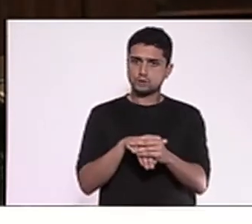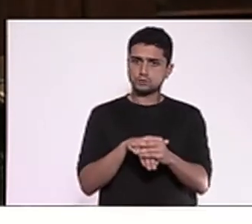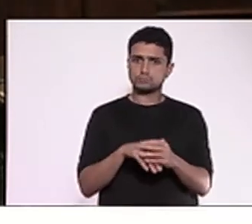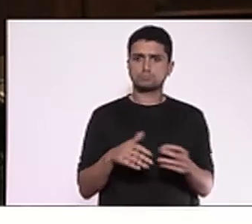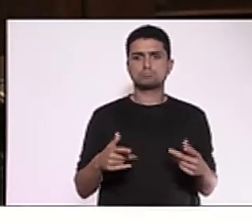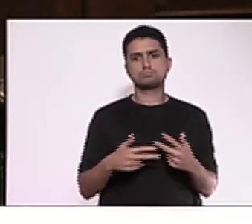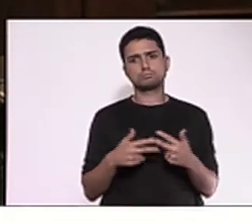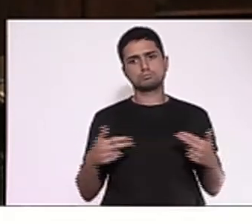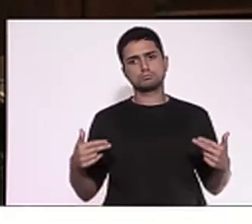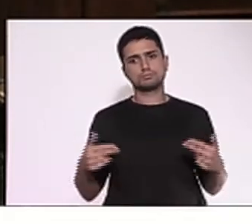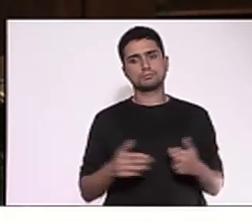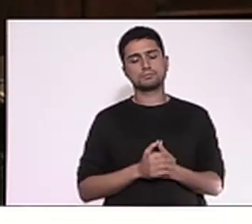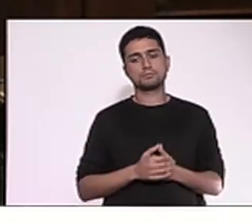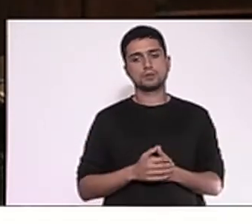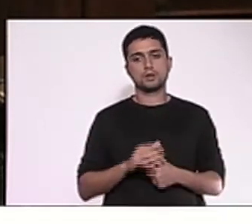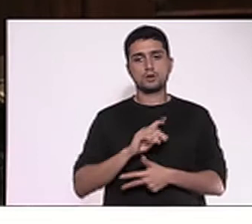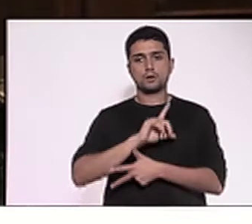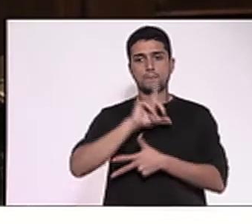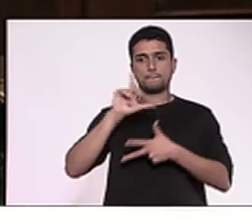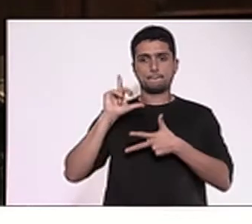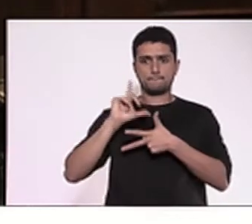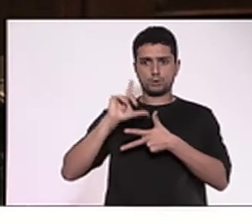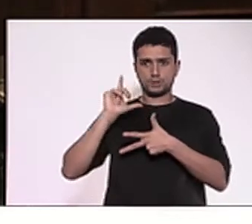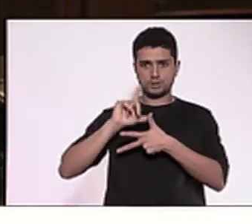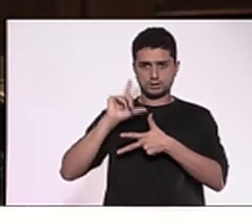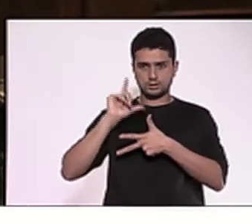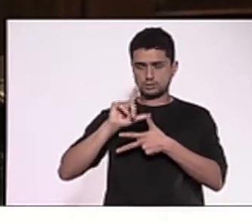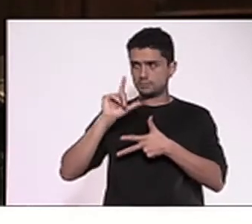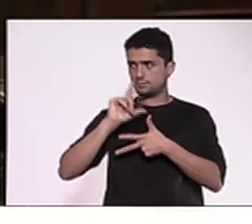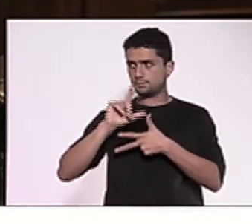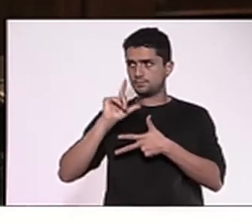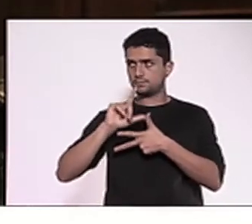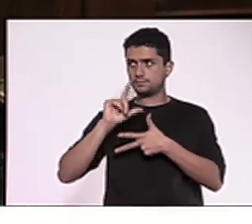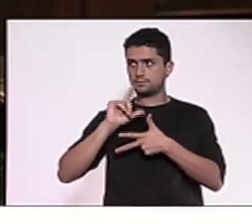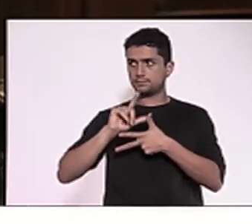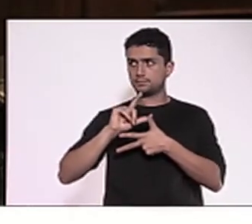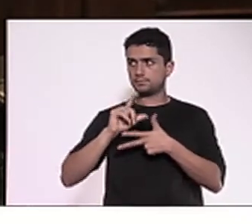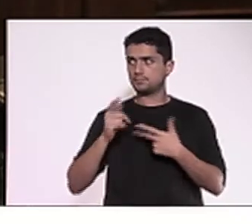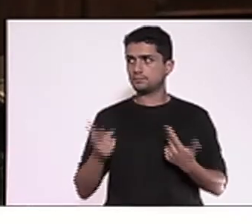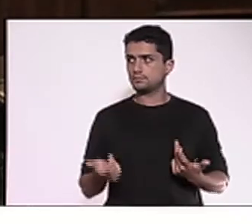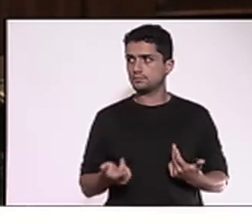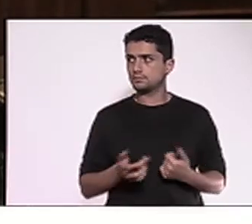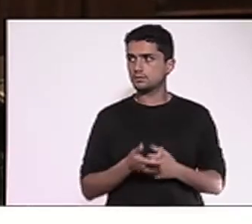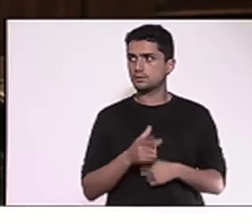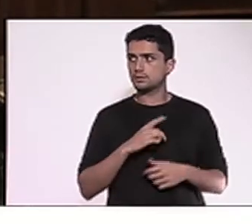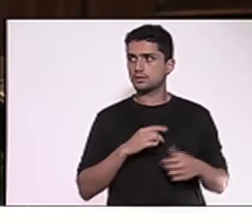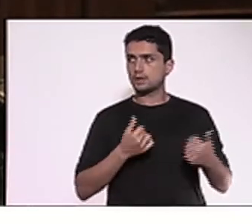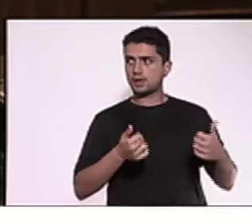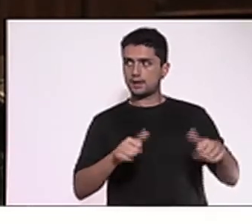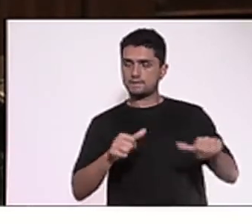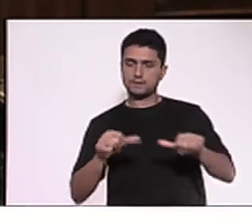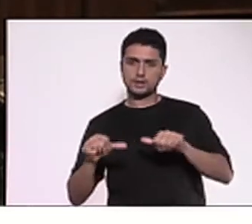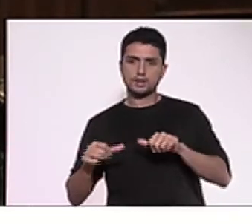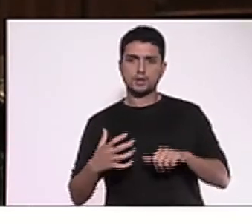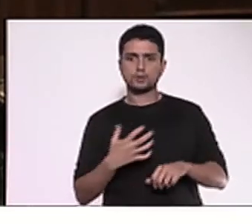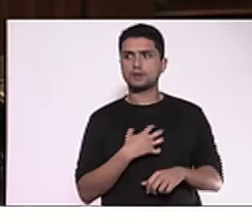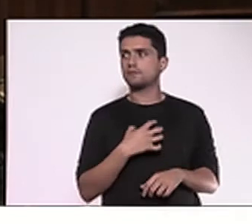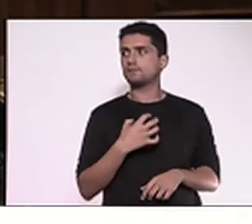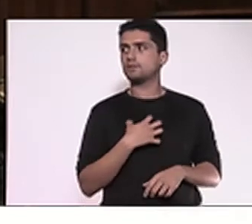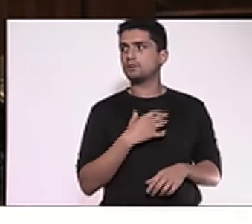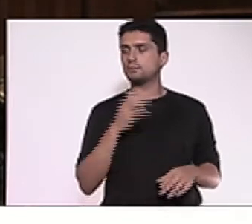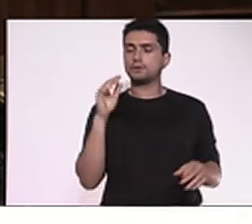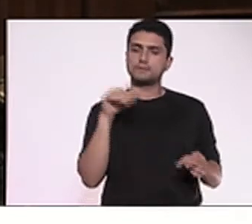judiciário. E o poder legislativo, em última instância, é avaliado pela forma como vota,